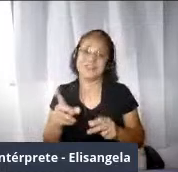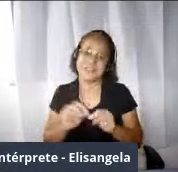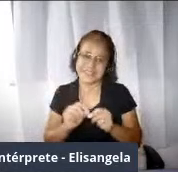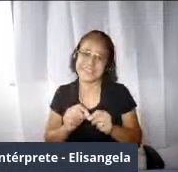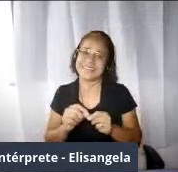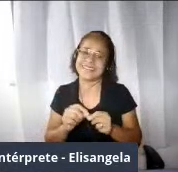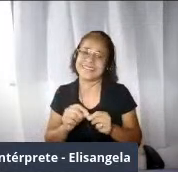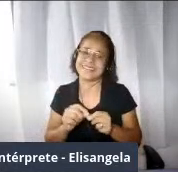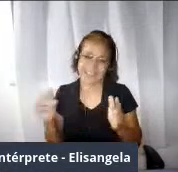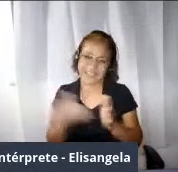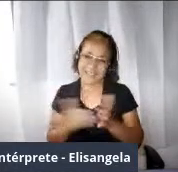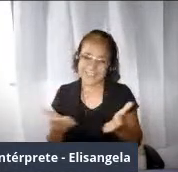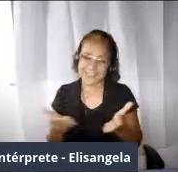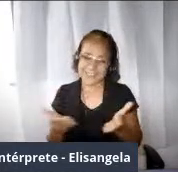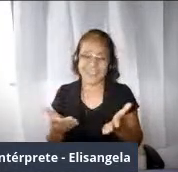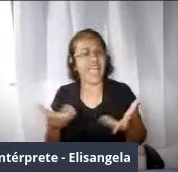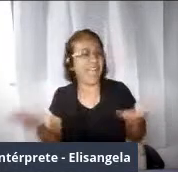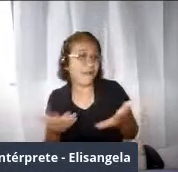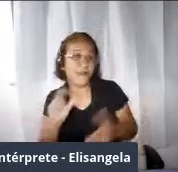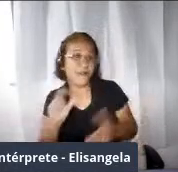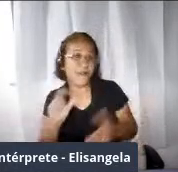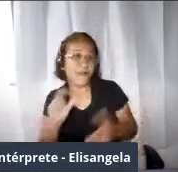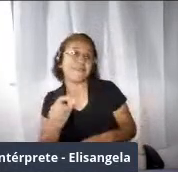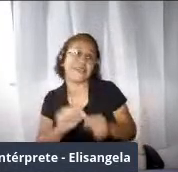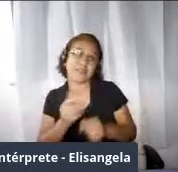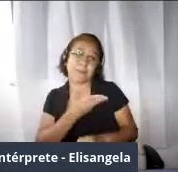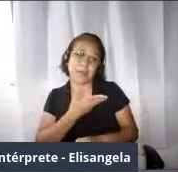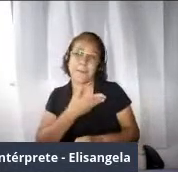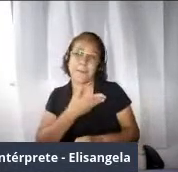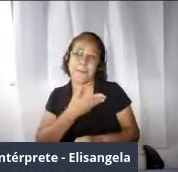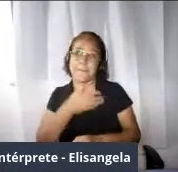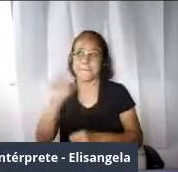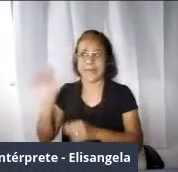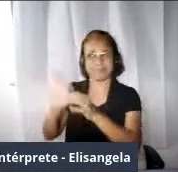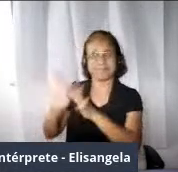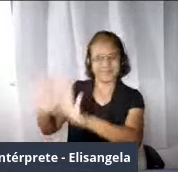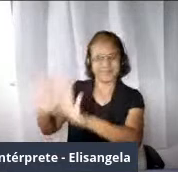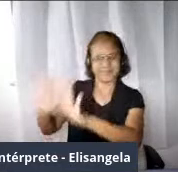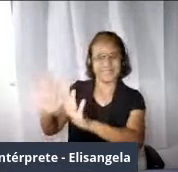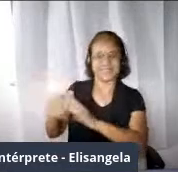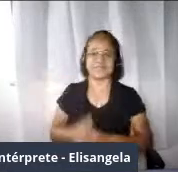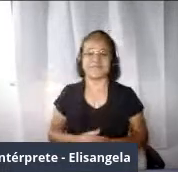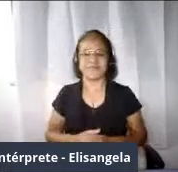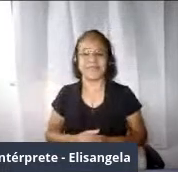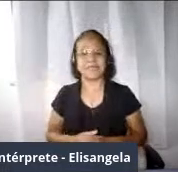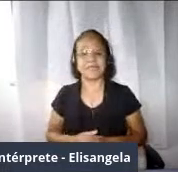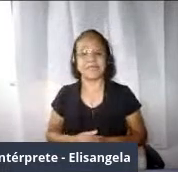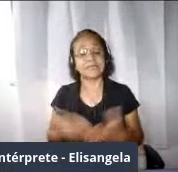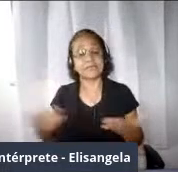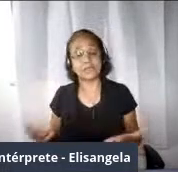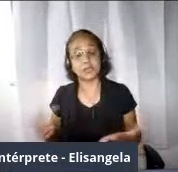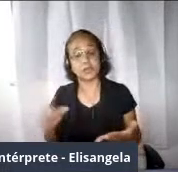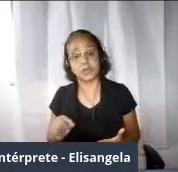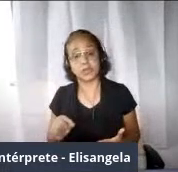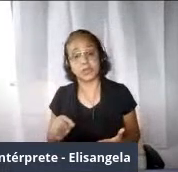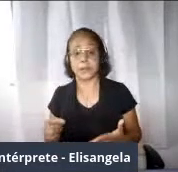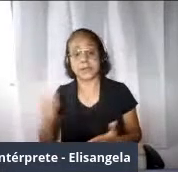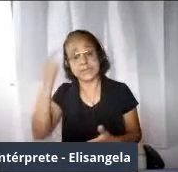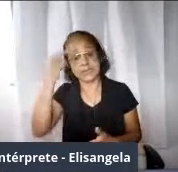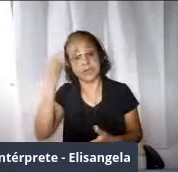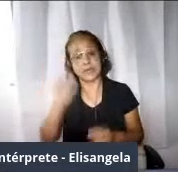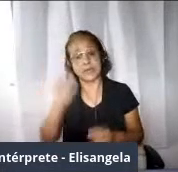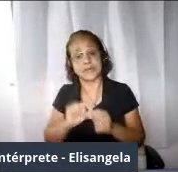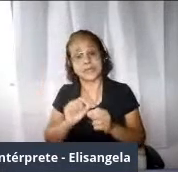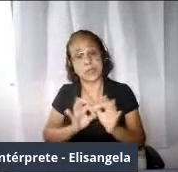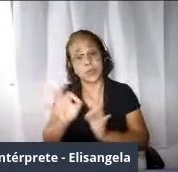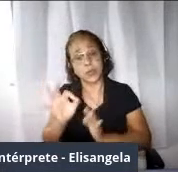minhas orientadoras em paz. Mas aí um dia eu fui lá choramingar para Maria Lúcia Riusdorf, que eu estava pensando em fazer o projeto e que não tinha encontrado